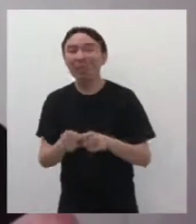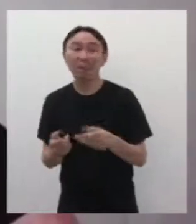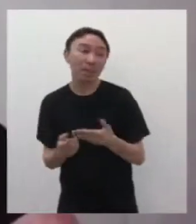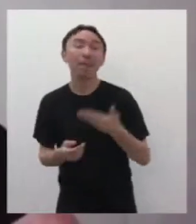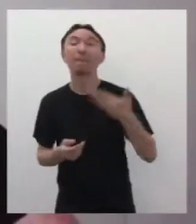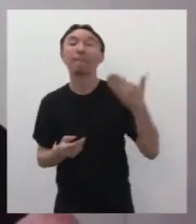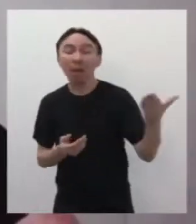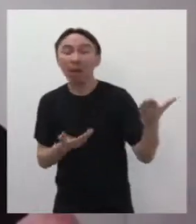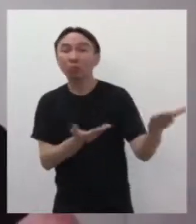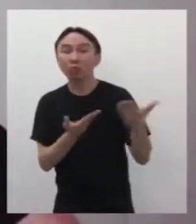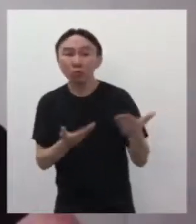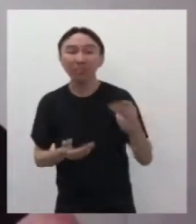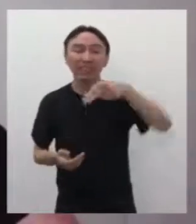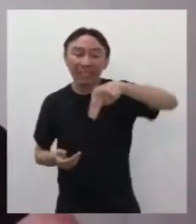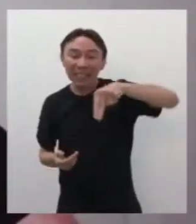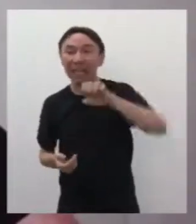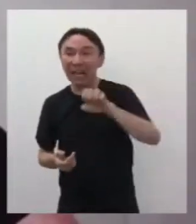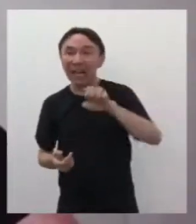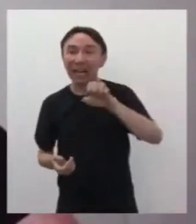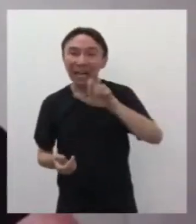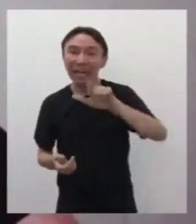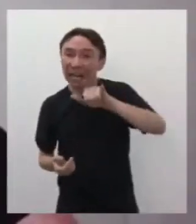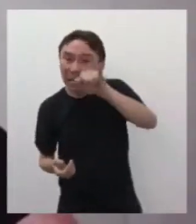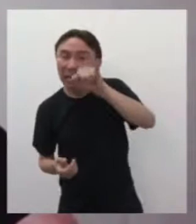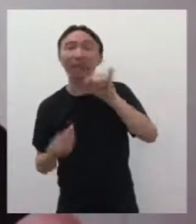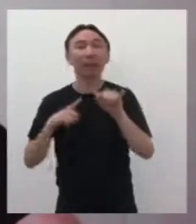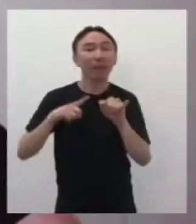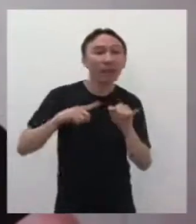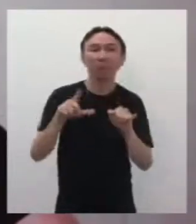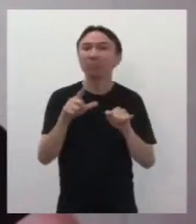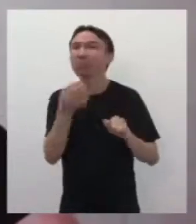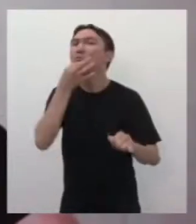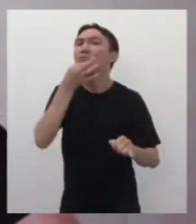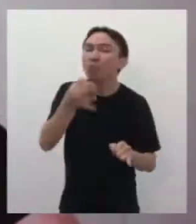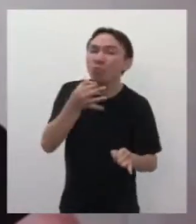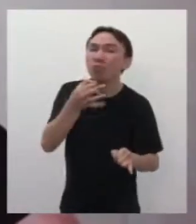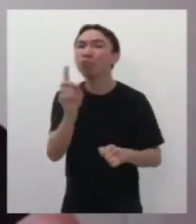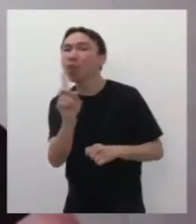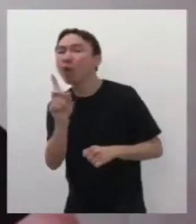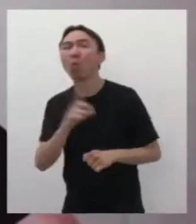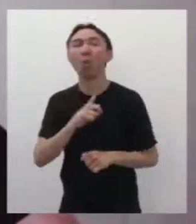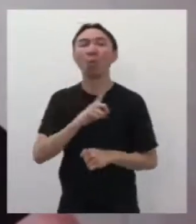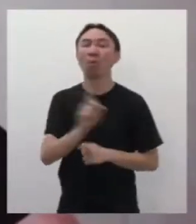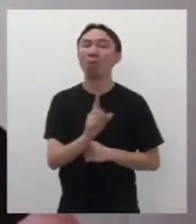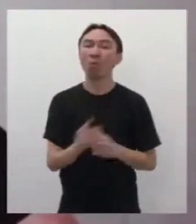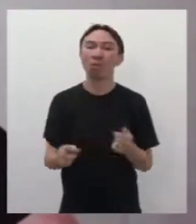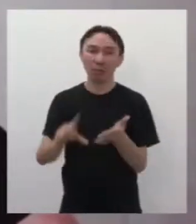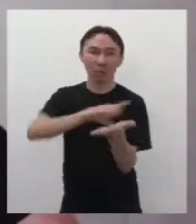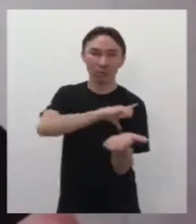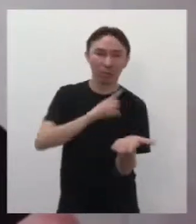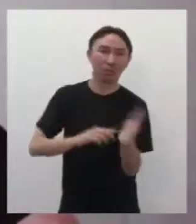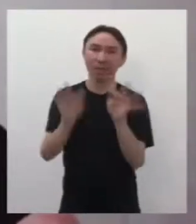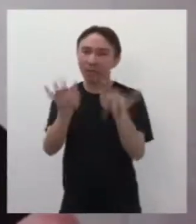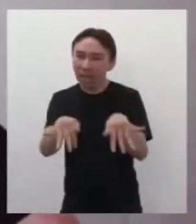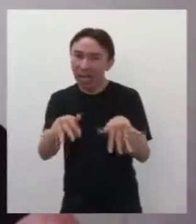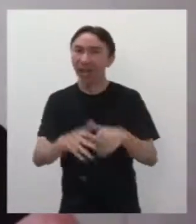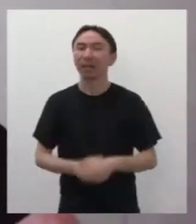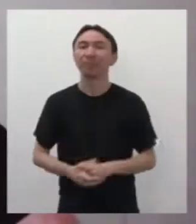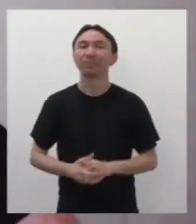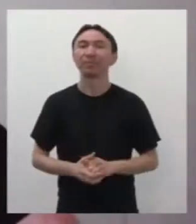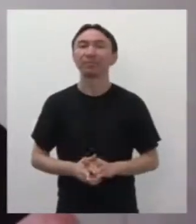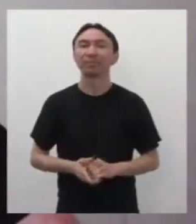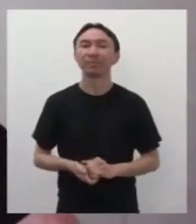ver se a Nelly tem algum comentário final antes do nosso encerramento.